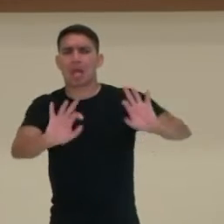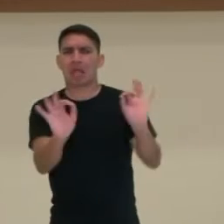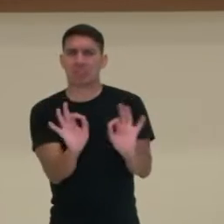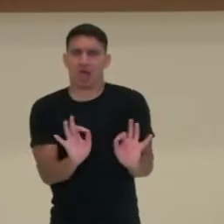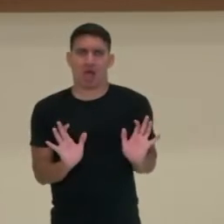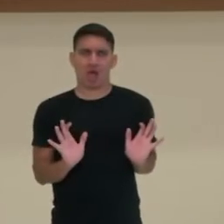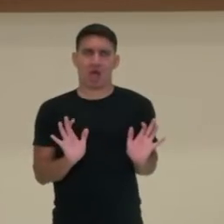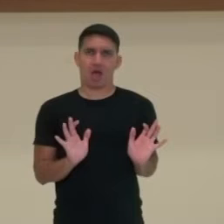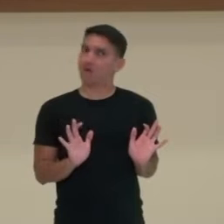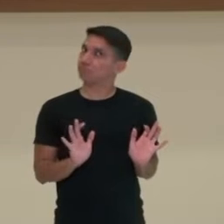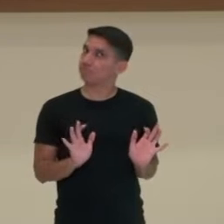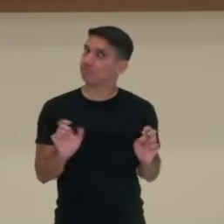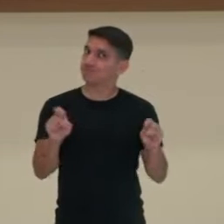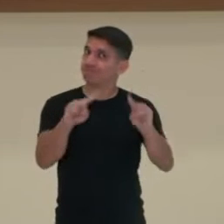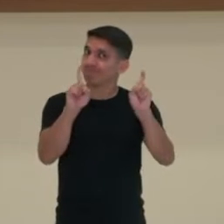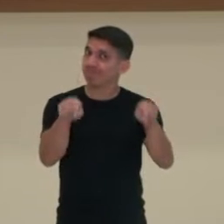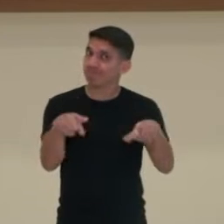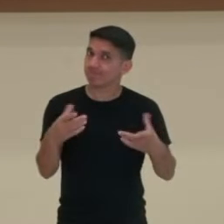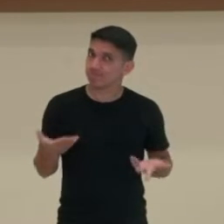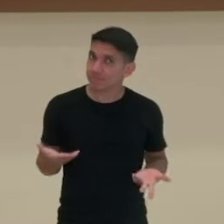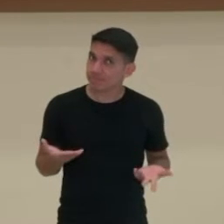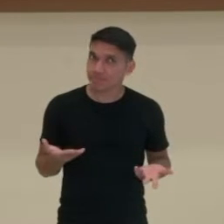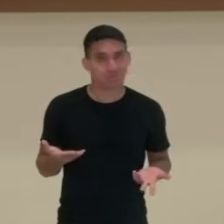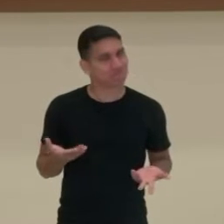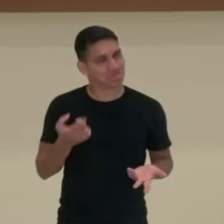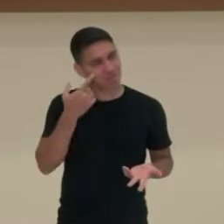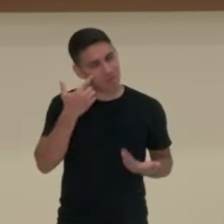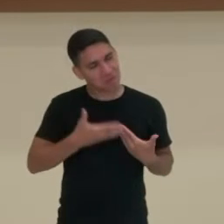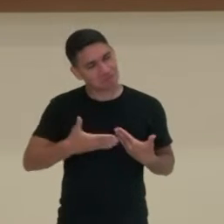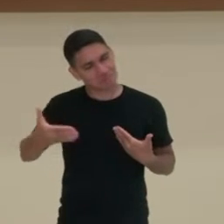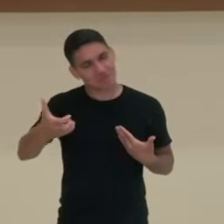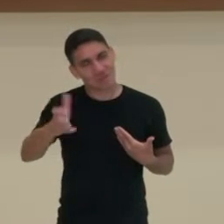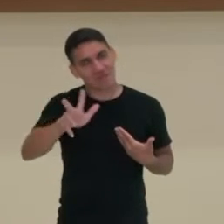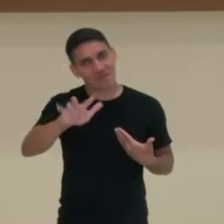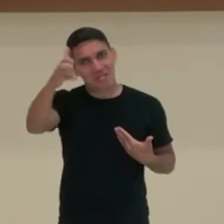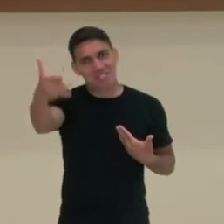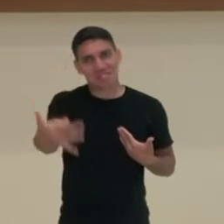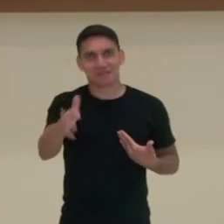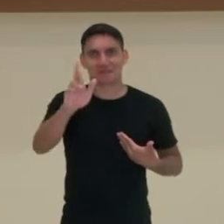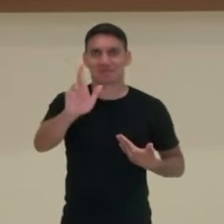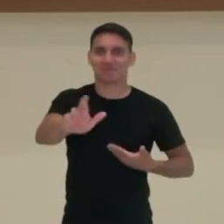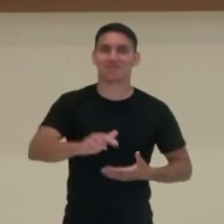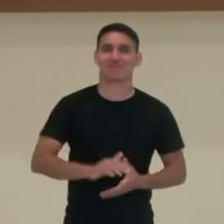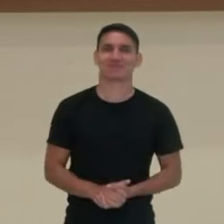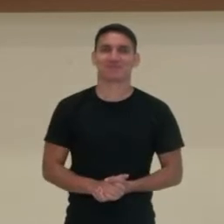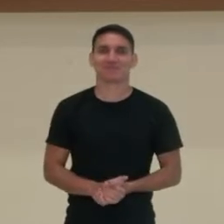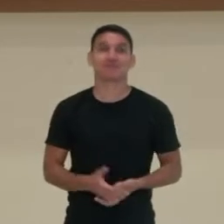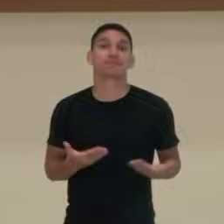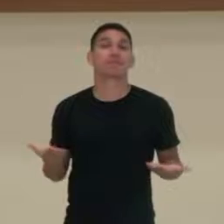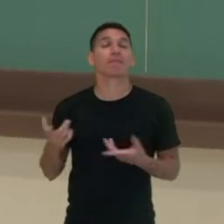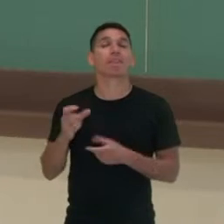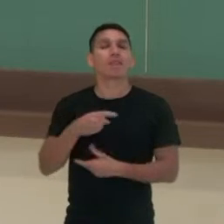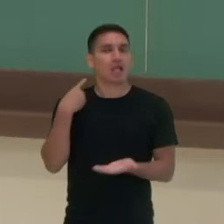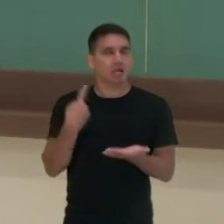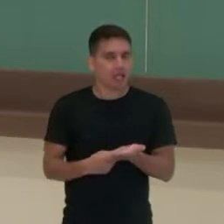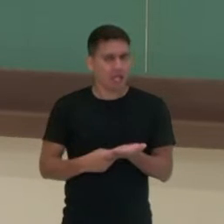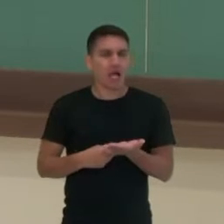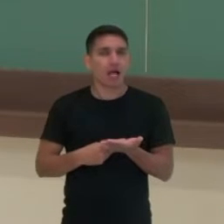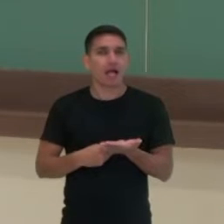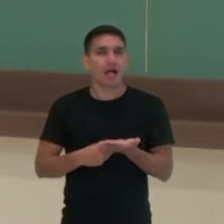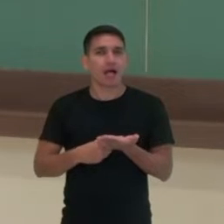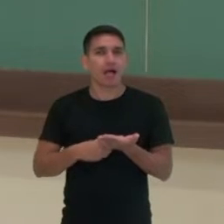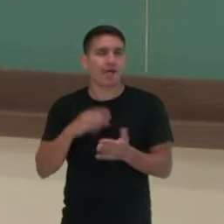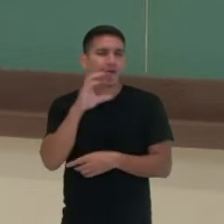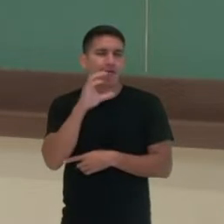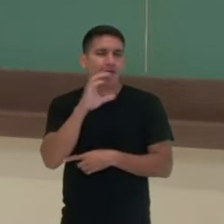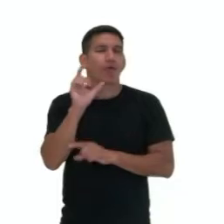nenhum instrumento? O que vocês acham? Vamos responder isso no decorrer da aula. Então vamos definir bem brevemente o